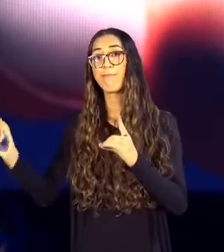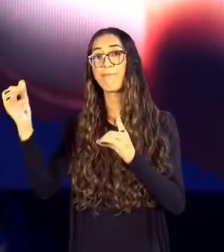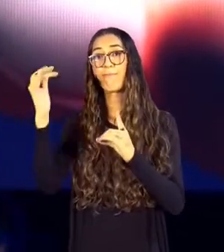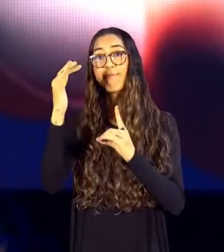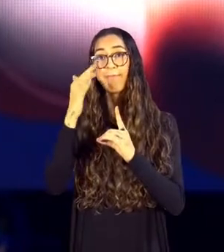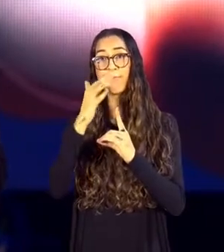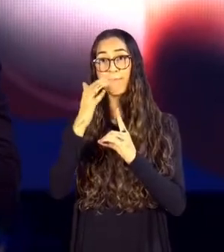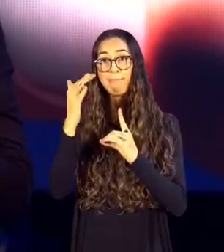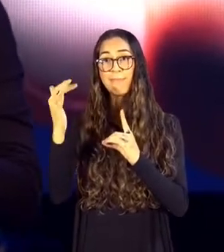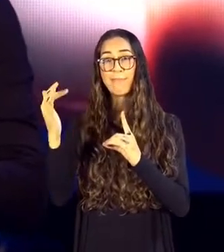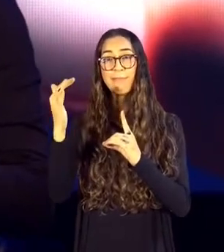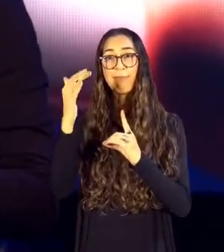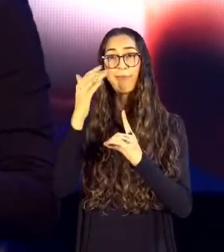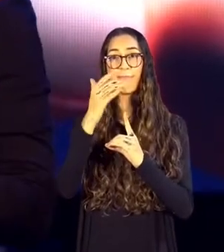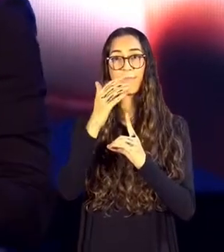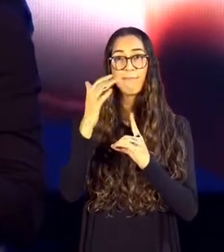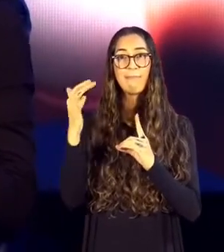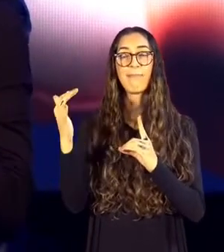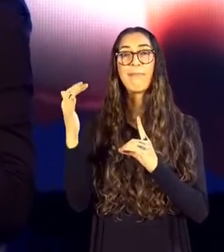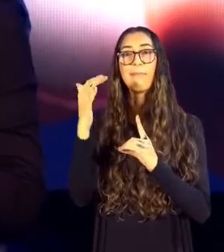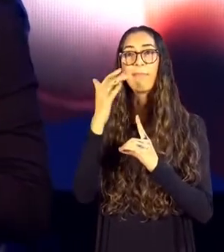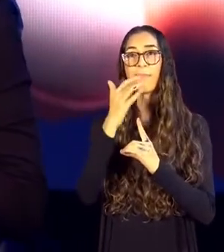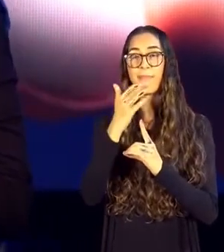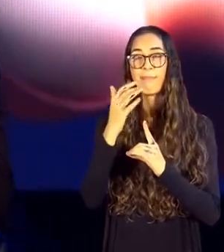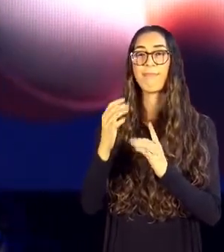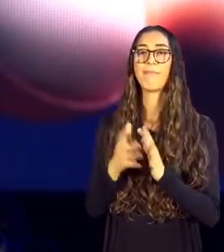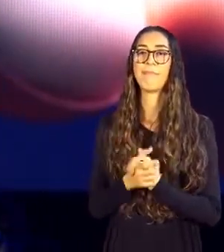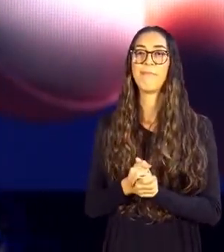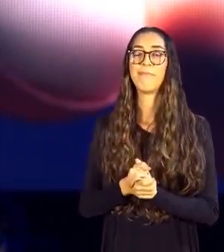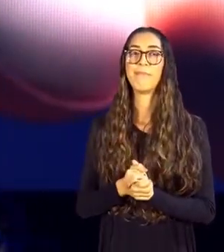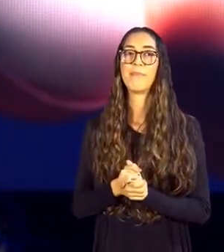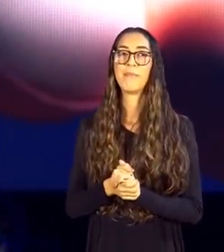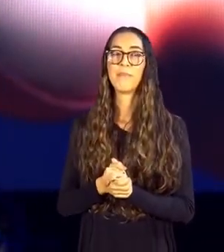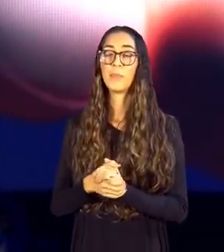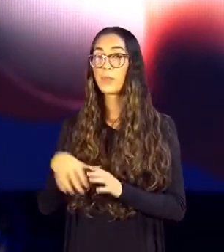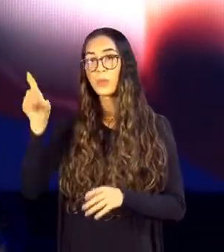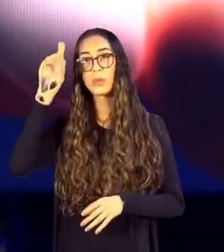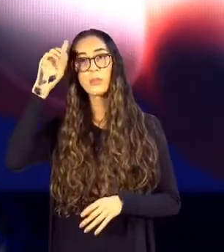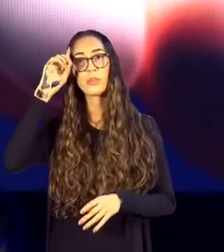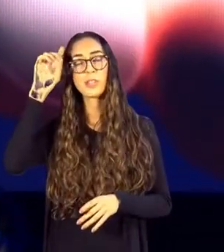Fortalezas são criadas na nossa mente por pensamentos de demônios.